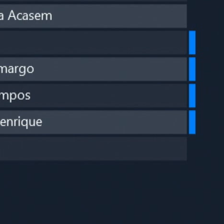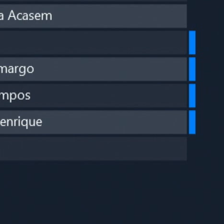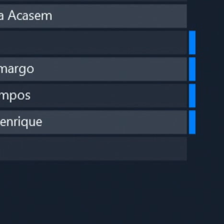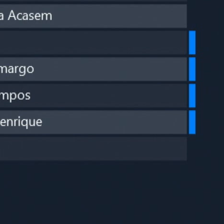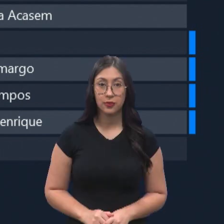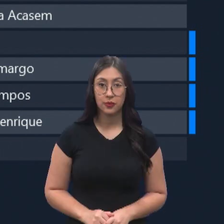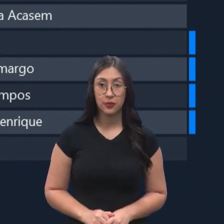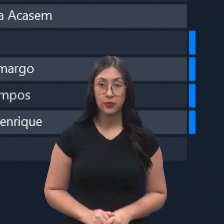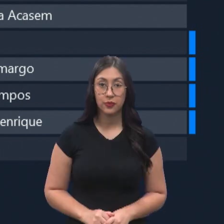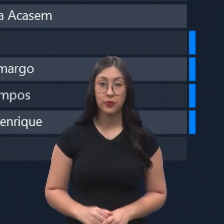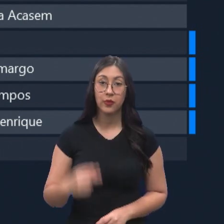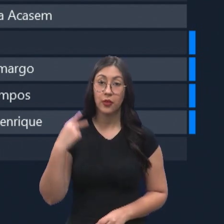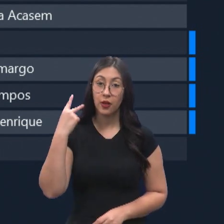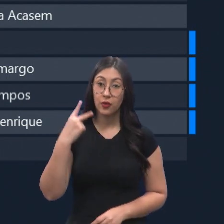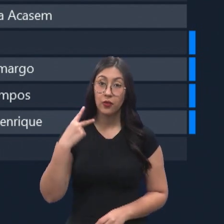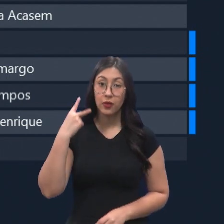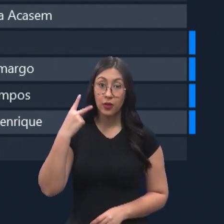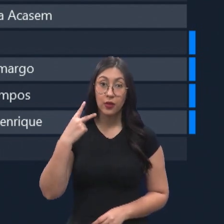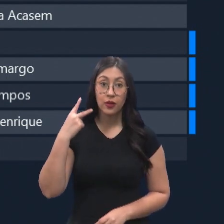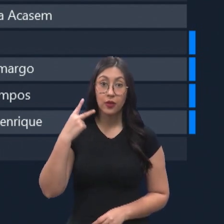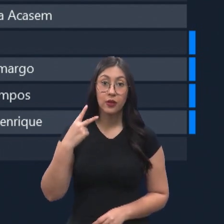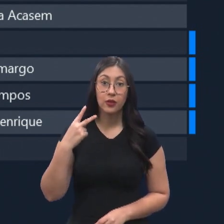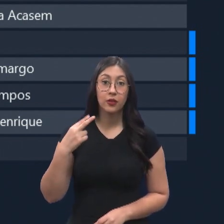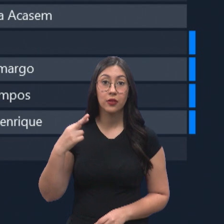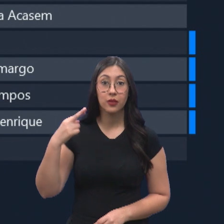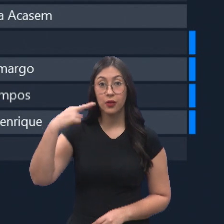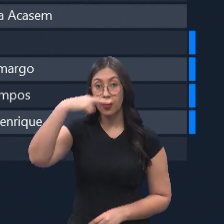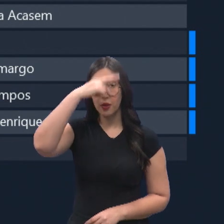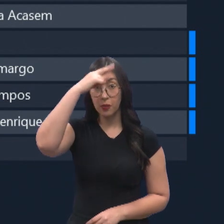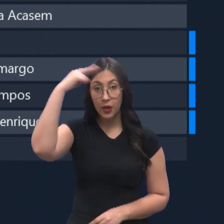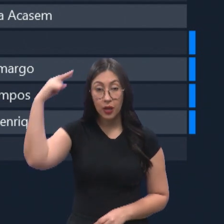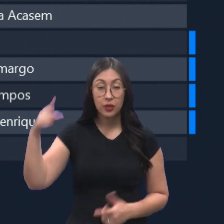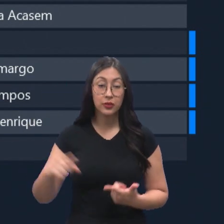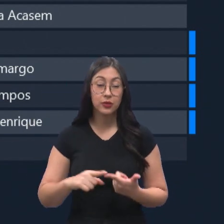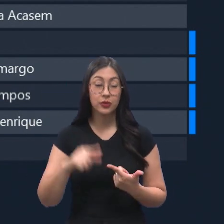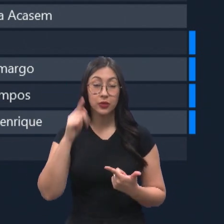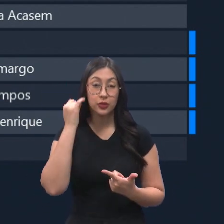Vereador Roberto Chagas, vereador José Luiz, Rogério da Cacém,